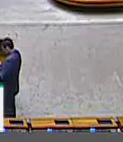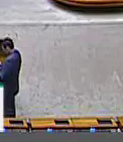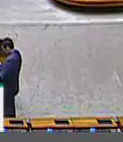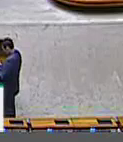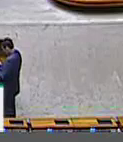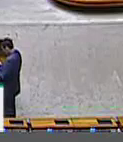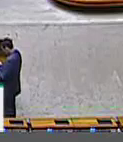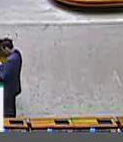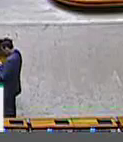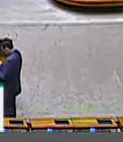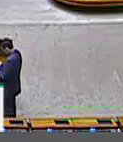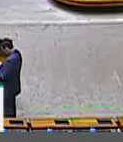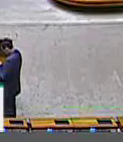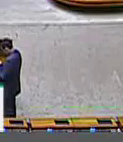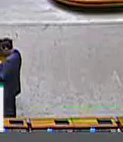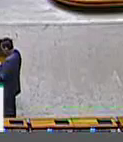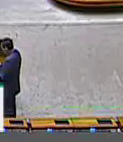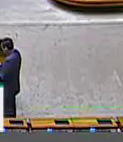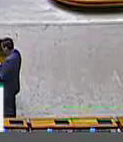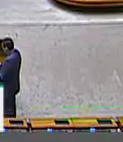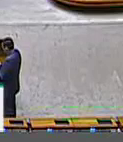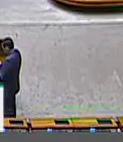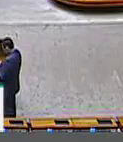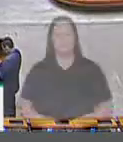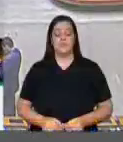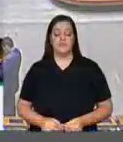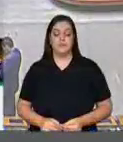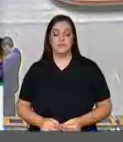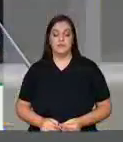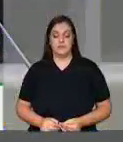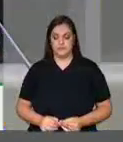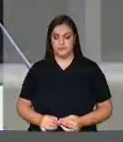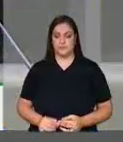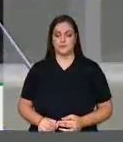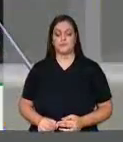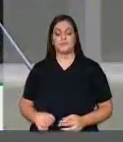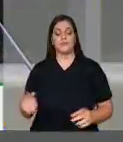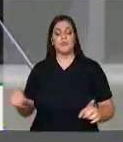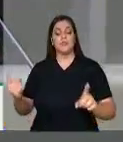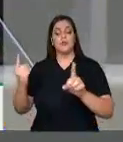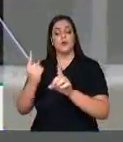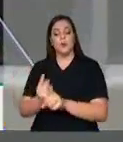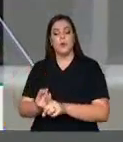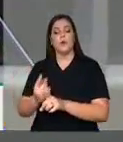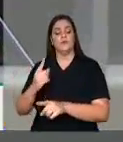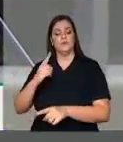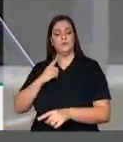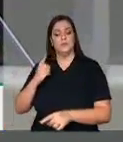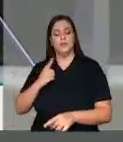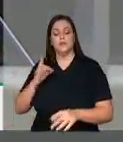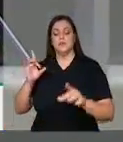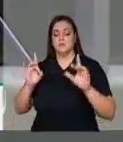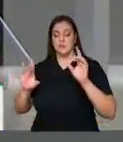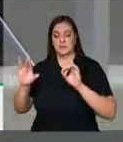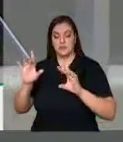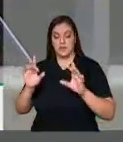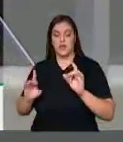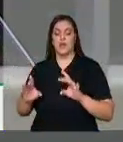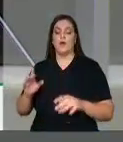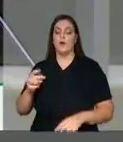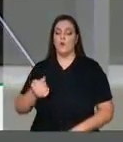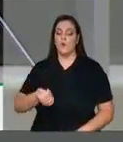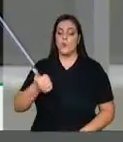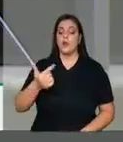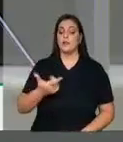sábado passado realizaram no Rio Centro um grande encontro das herdeiras. Eram quase 20